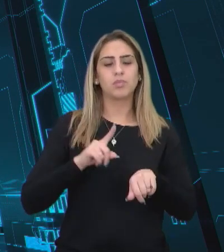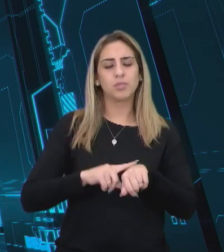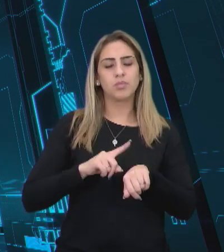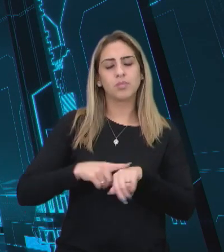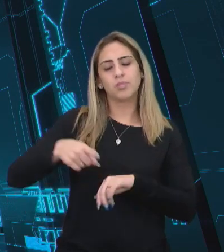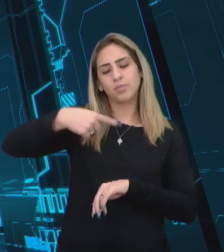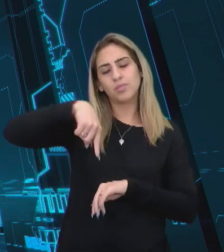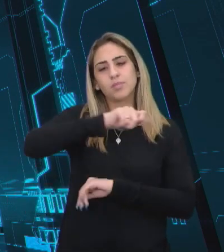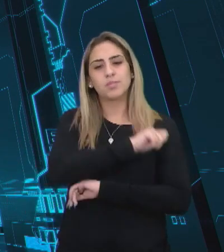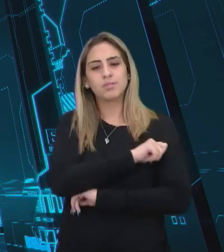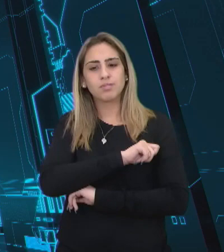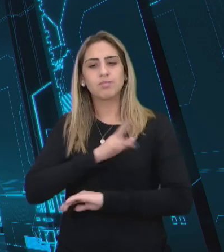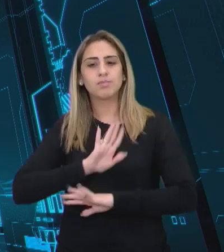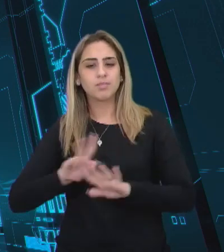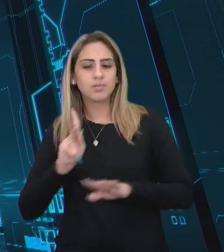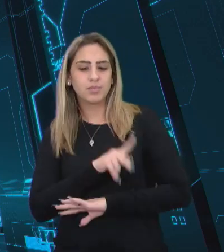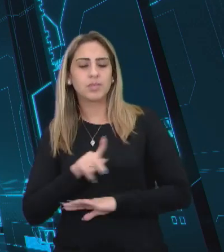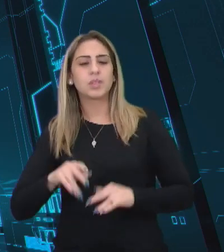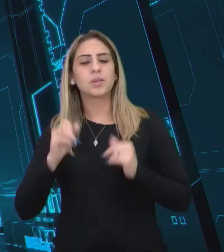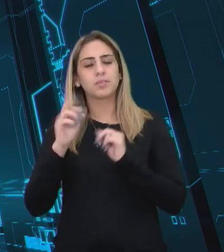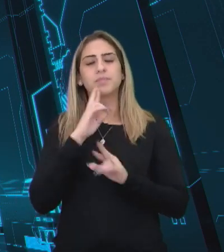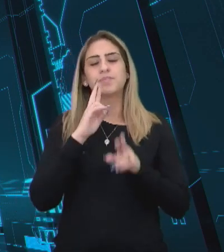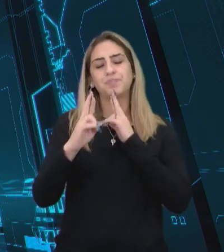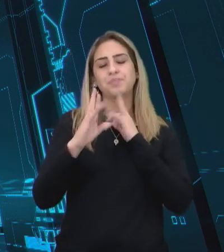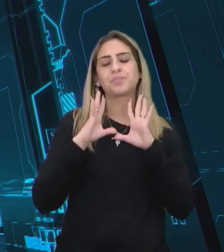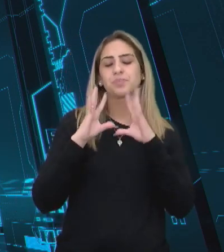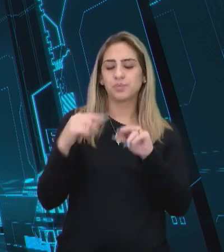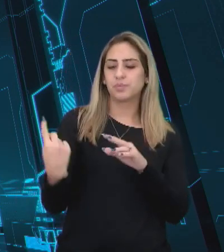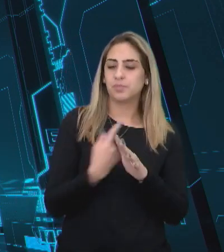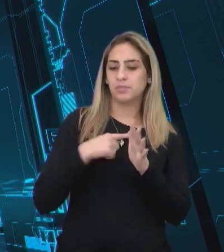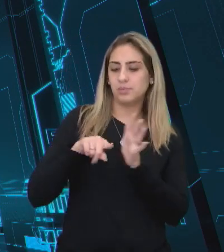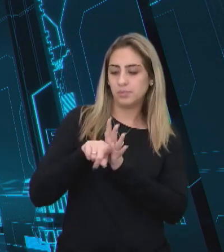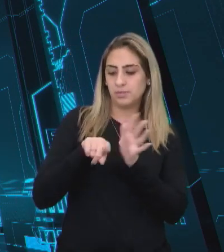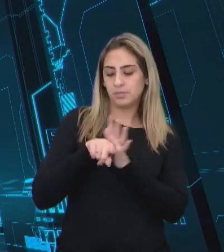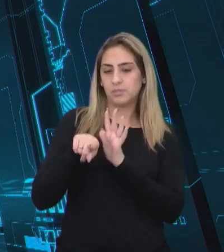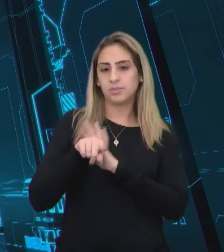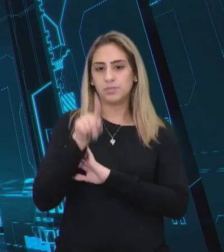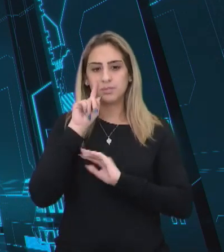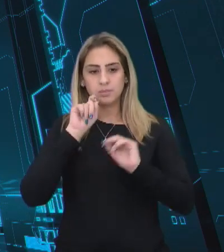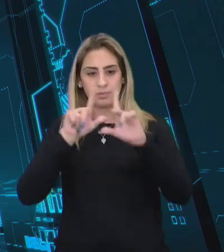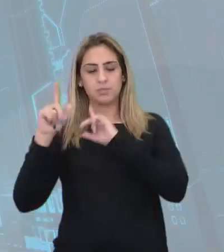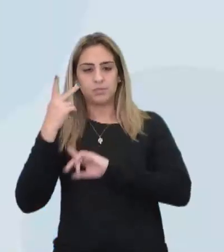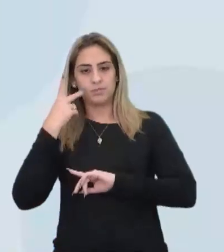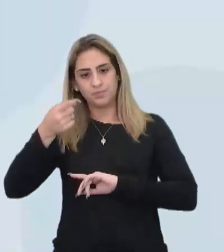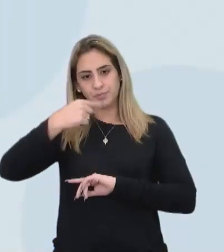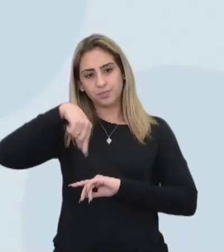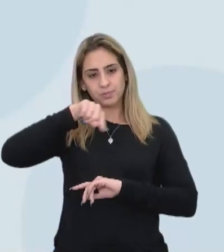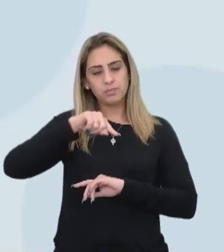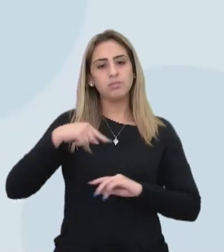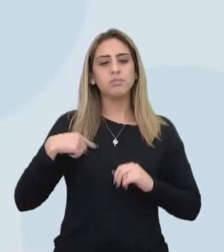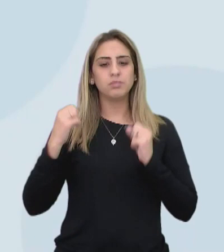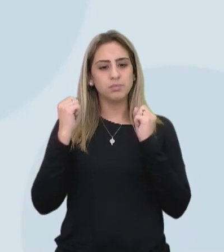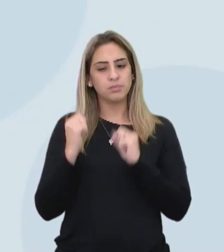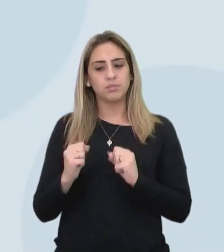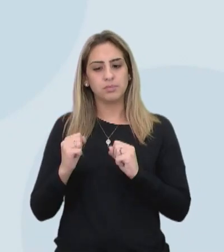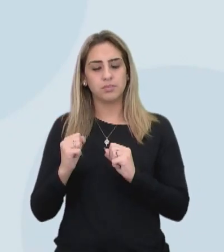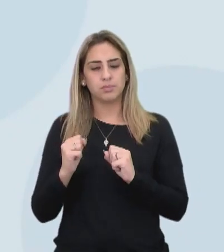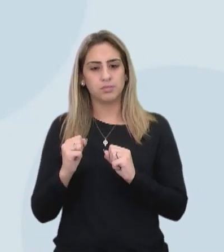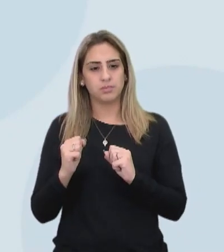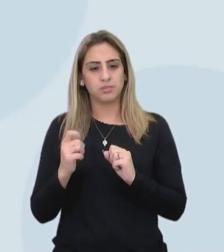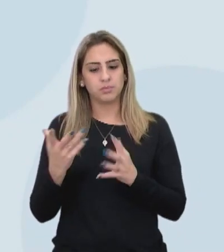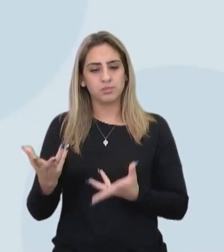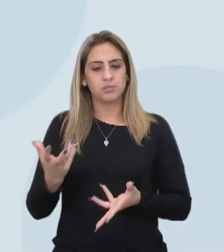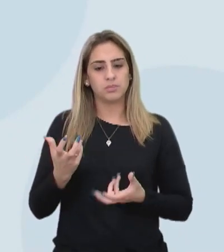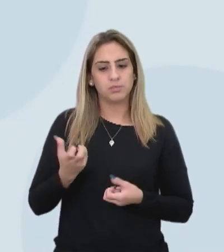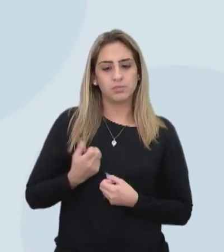você, estudante que está sem professor, pode responder todas as nossas perguntas aí na tela para vocês e que a gente pode